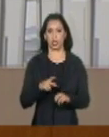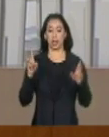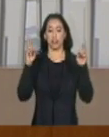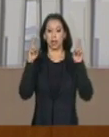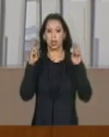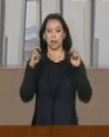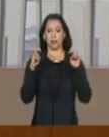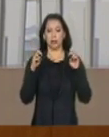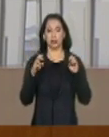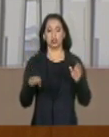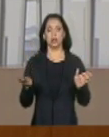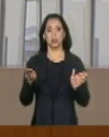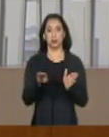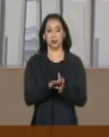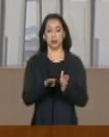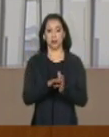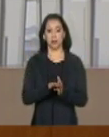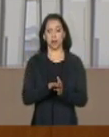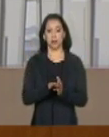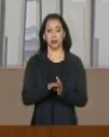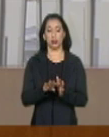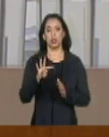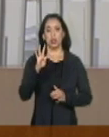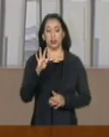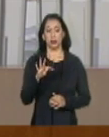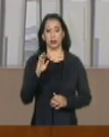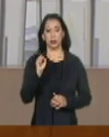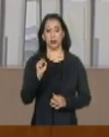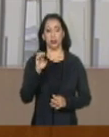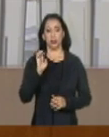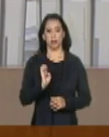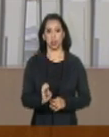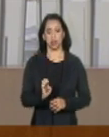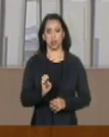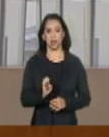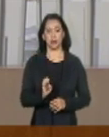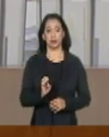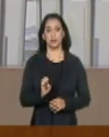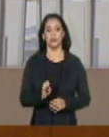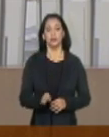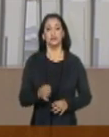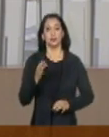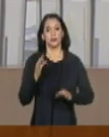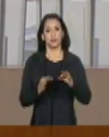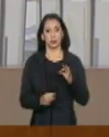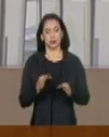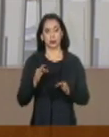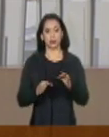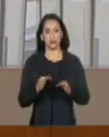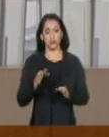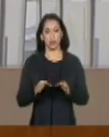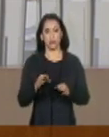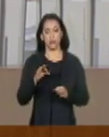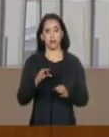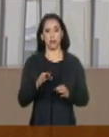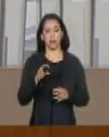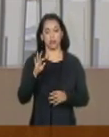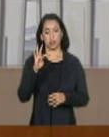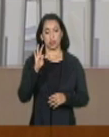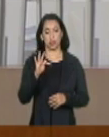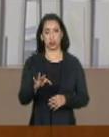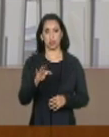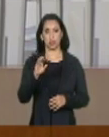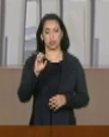Tribunal Superior Eleitoral. E o Tribunal Superior Eleitoral, em self-restraint,